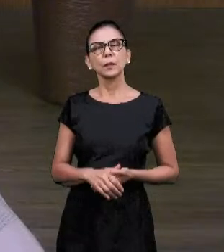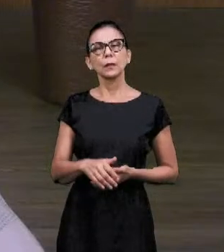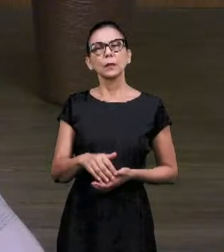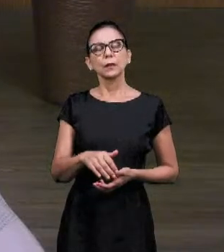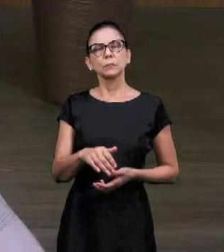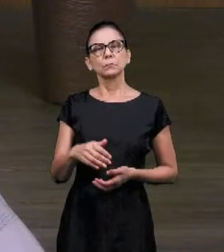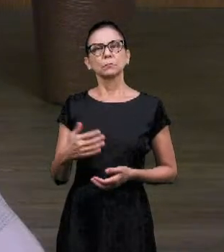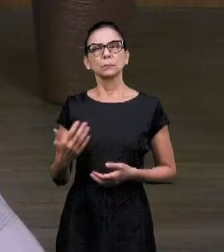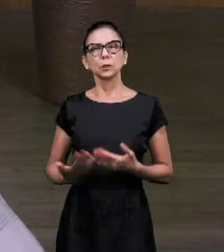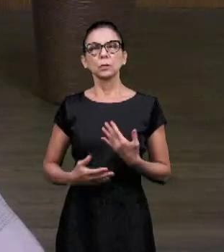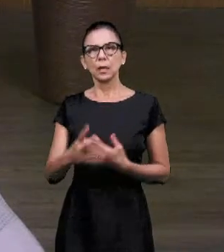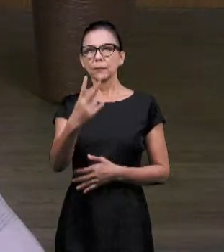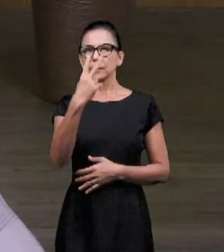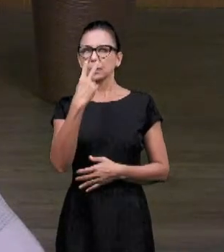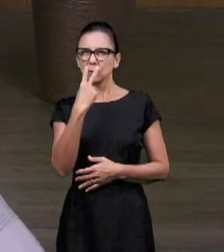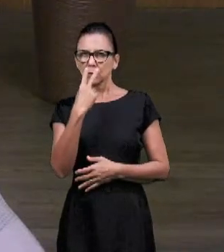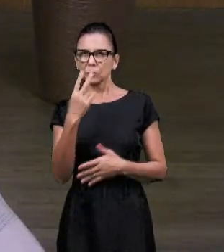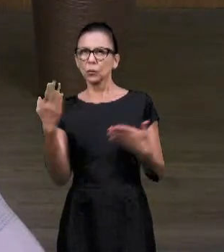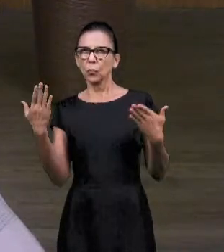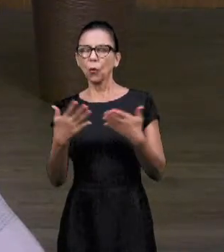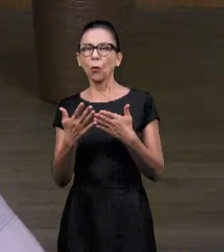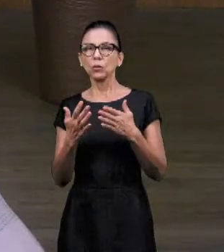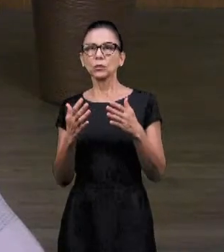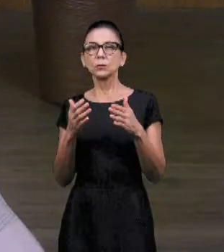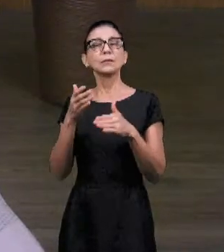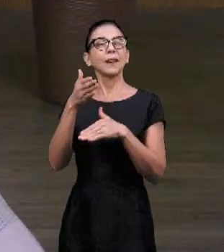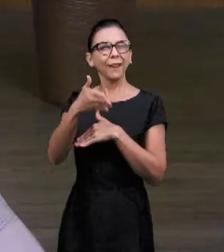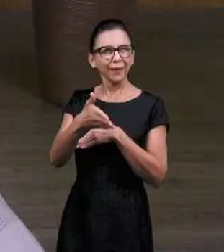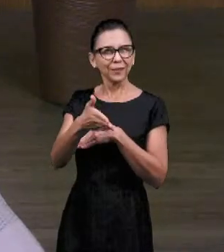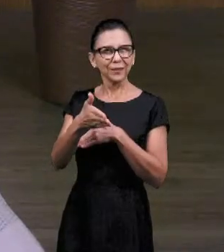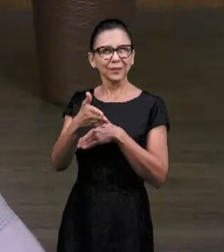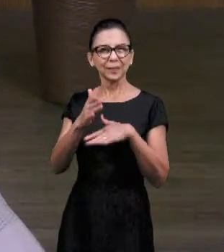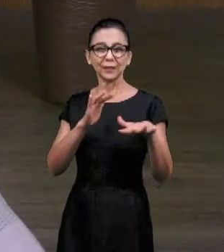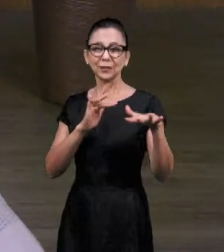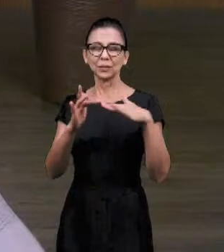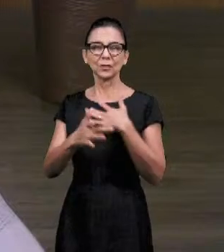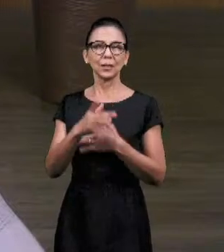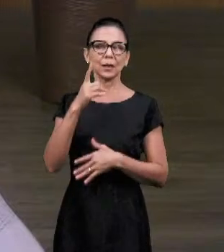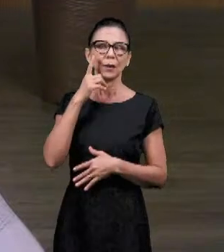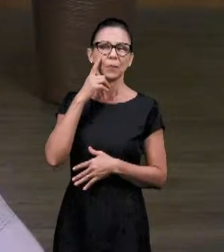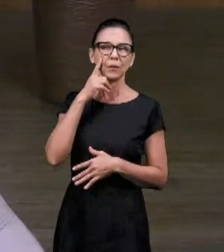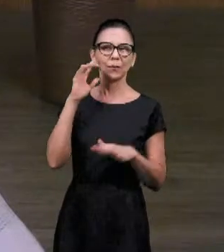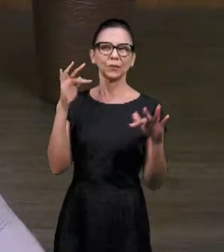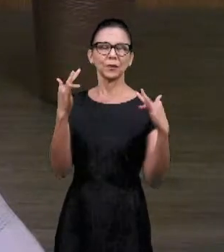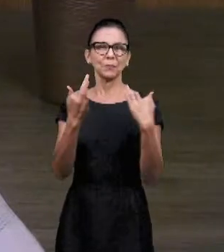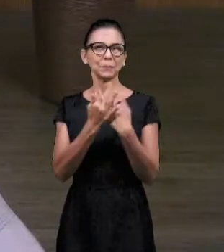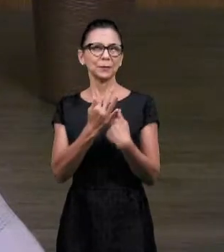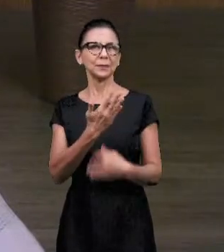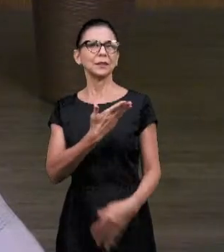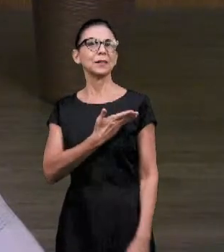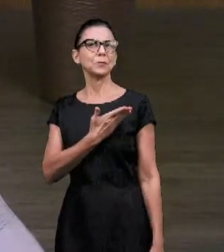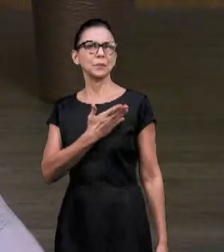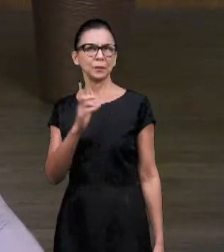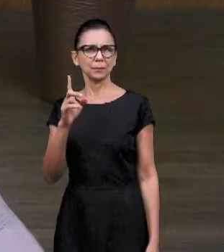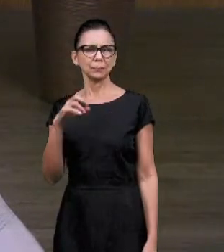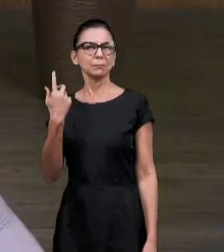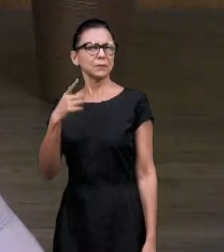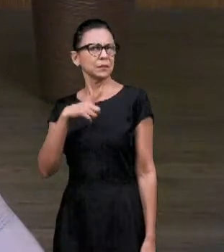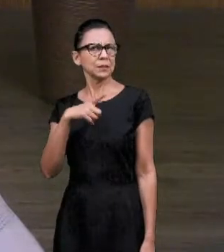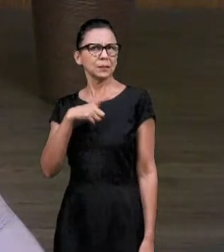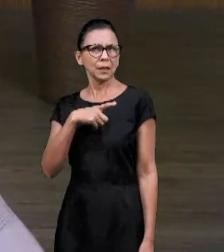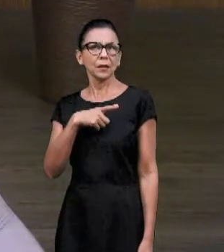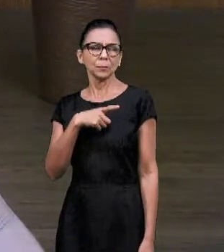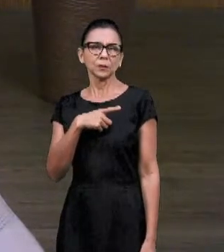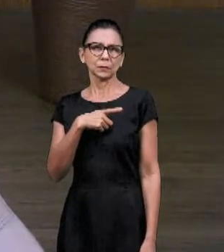que não entra nas redes sociais? Para ver a família, para ver os amigos, né? Então nós temos as nossas redes sociais, a igreja tem